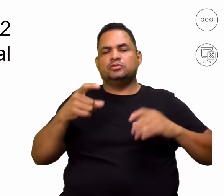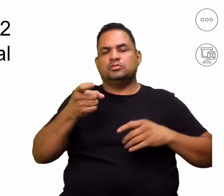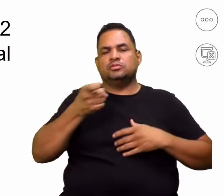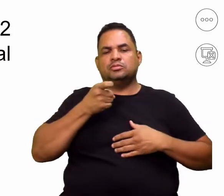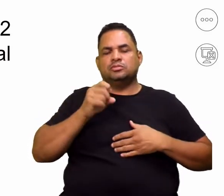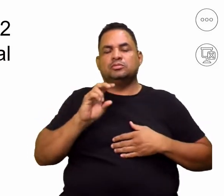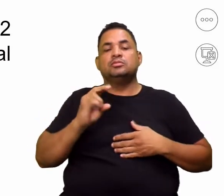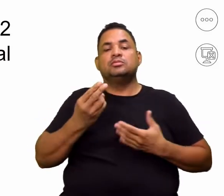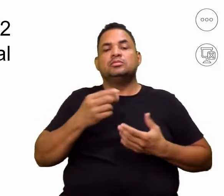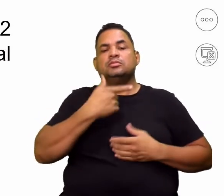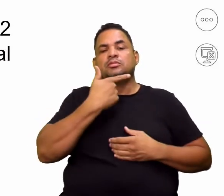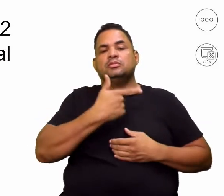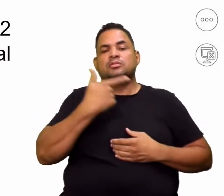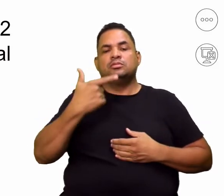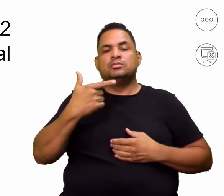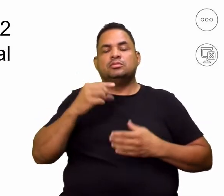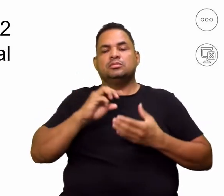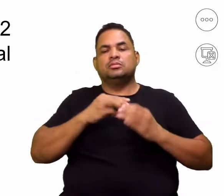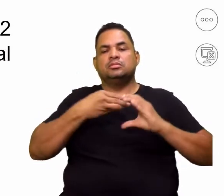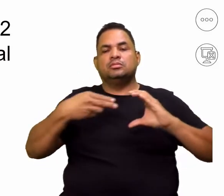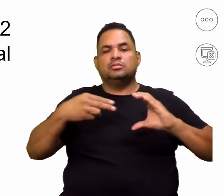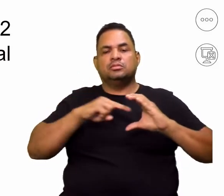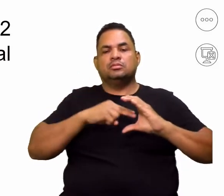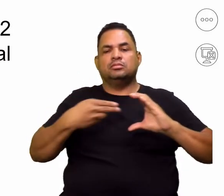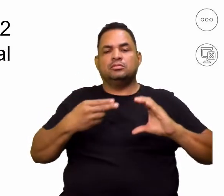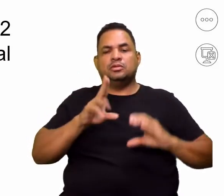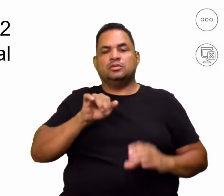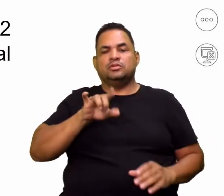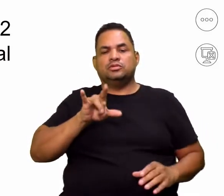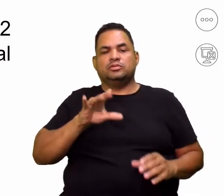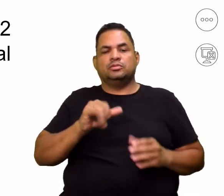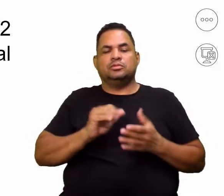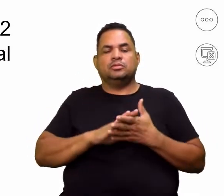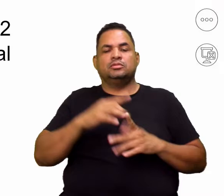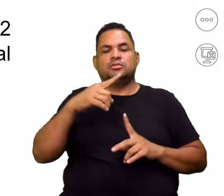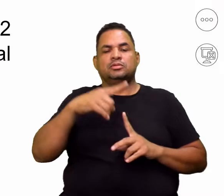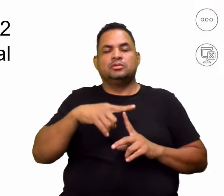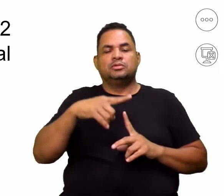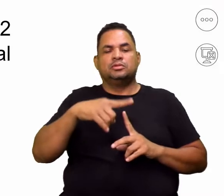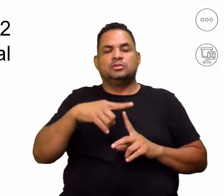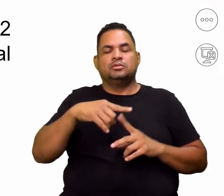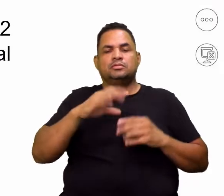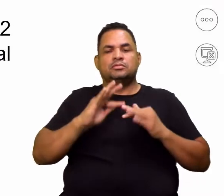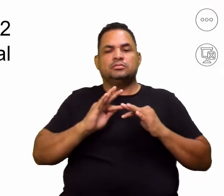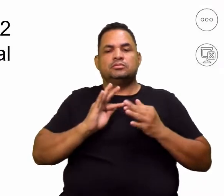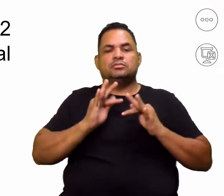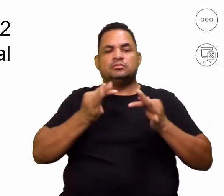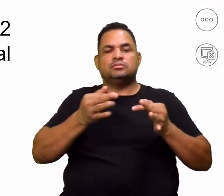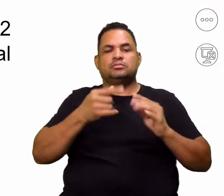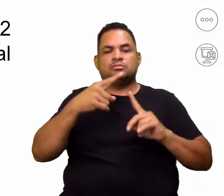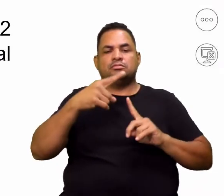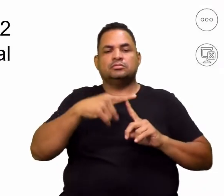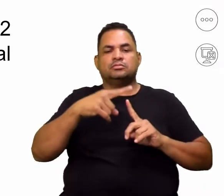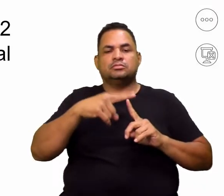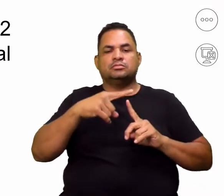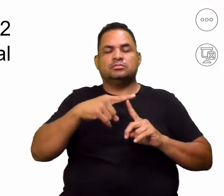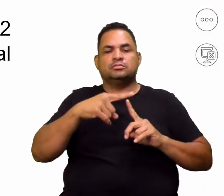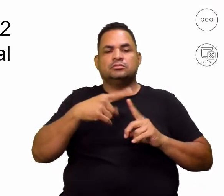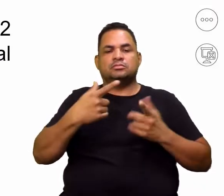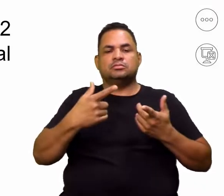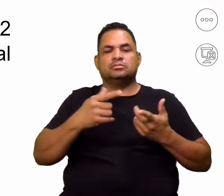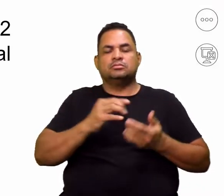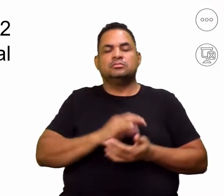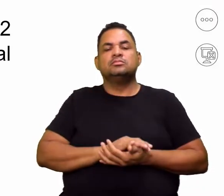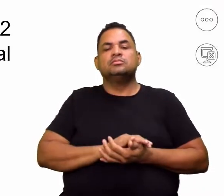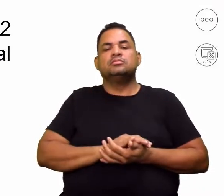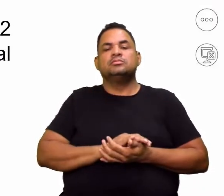ou seja, 22 cromossomos são autossômicos e o último, que é o parzinho 23, tem o cromossomo